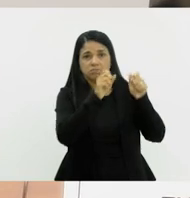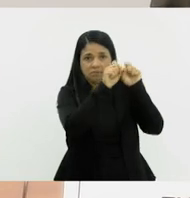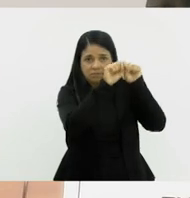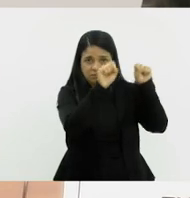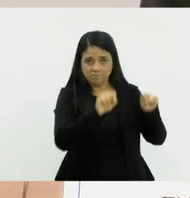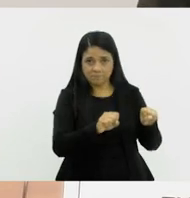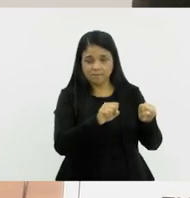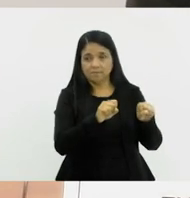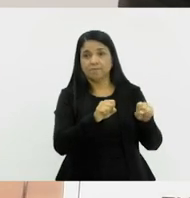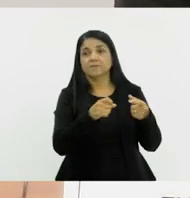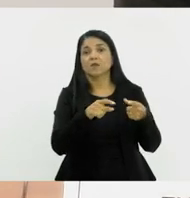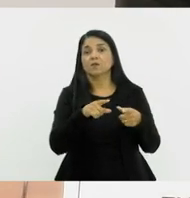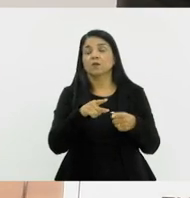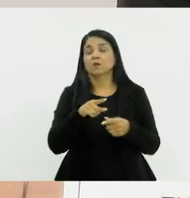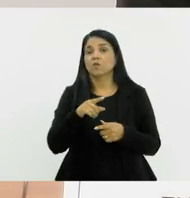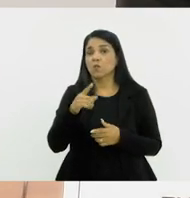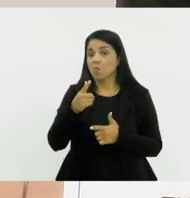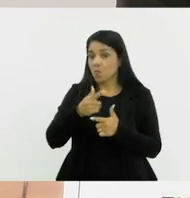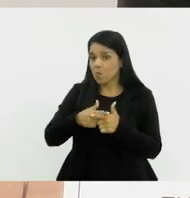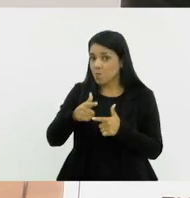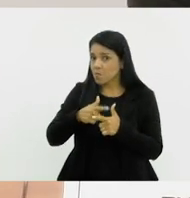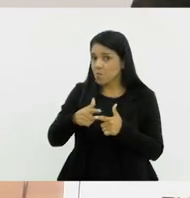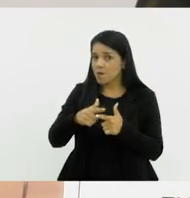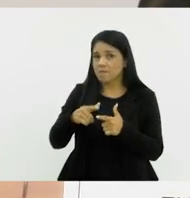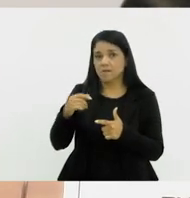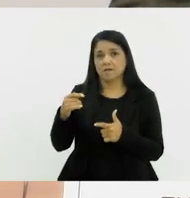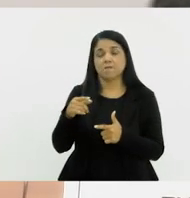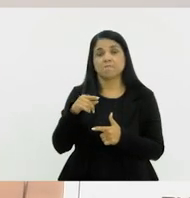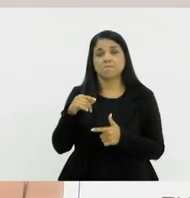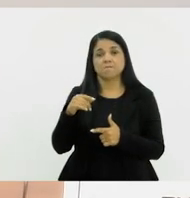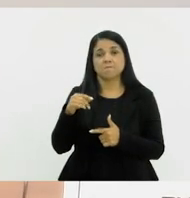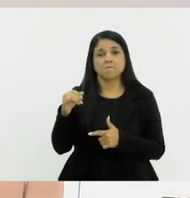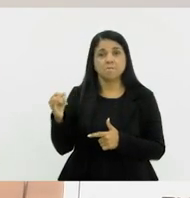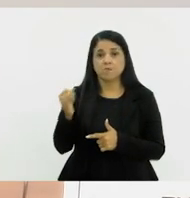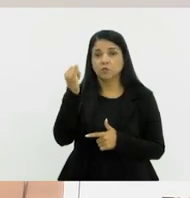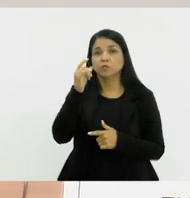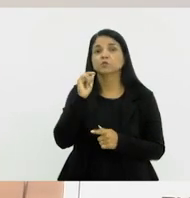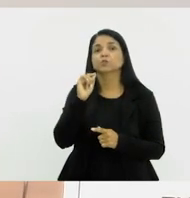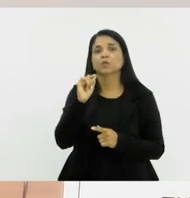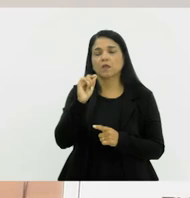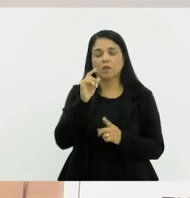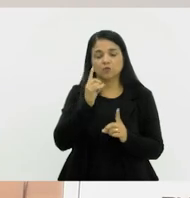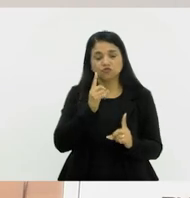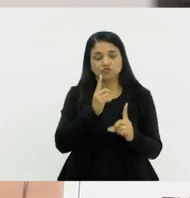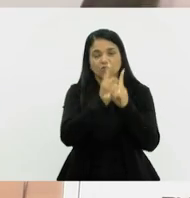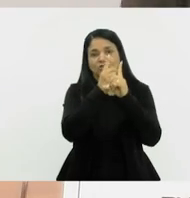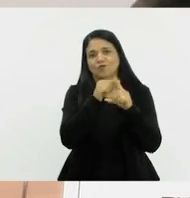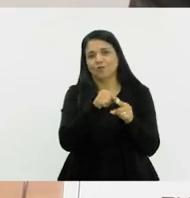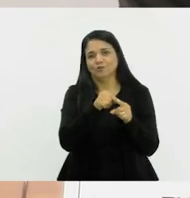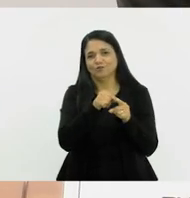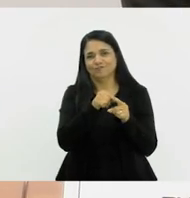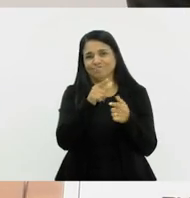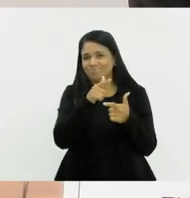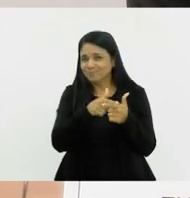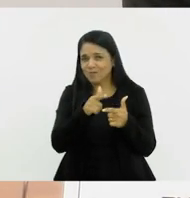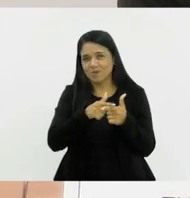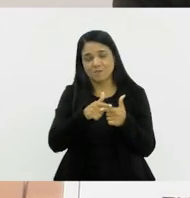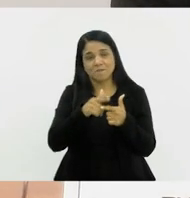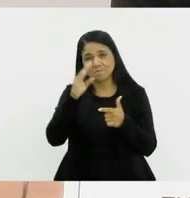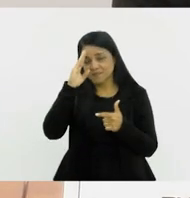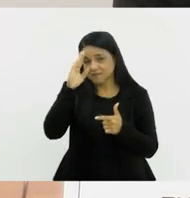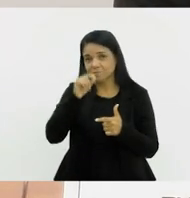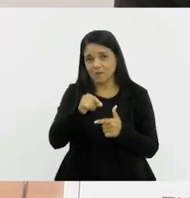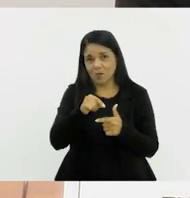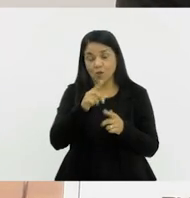nó maior inicial era o diagnóstico. E que a questão do diagnóstico,